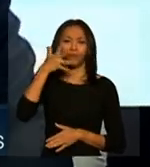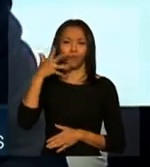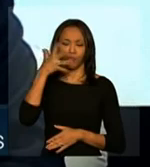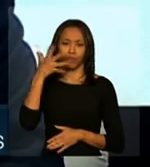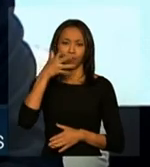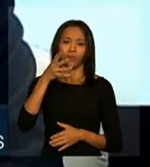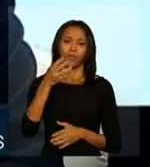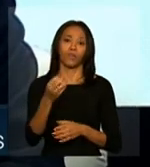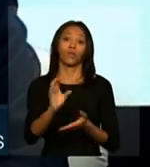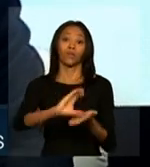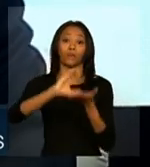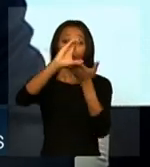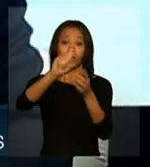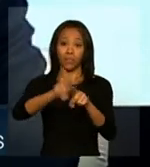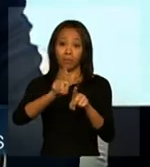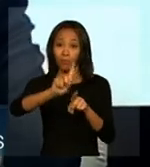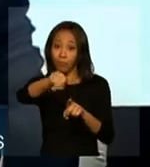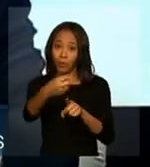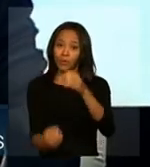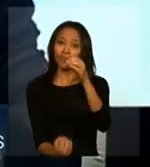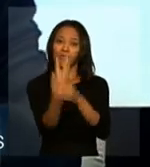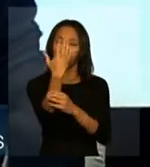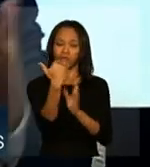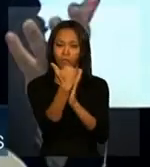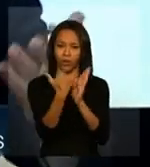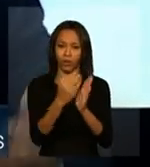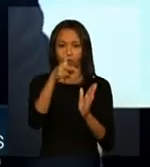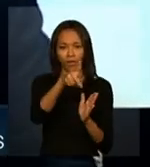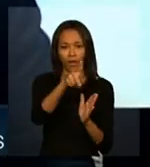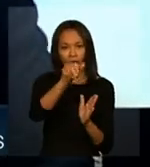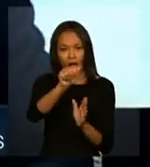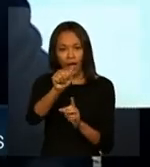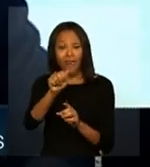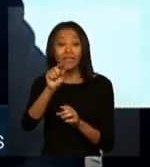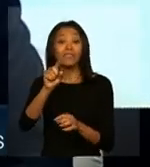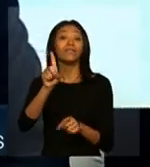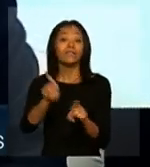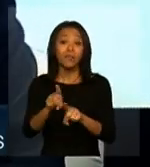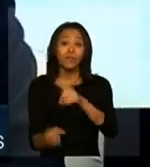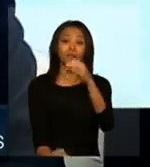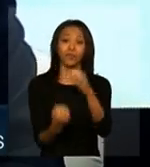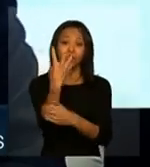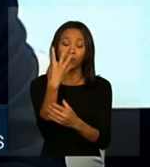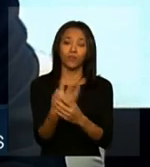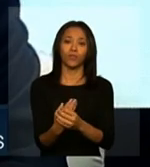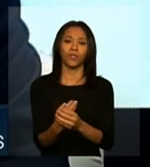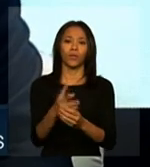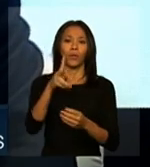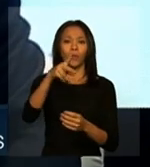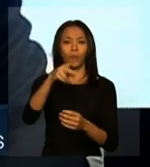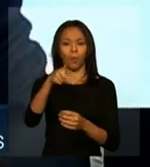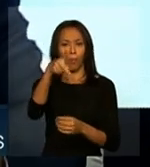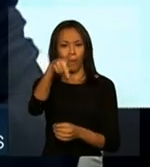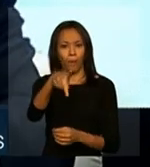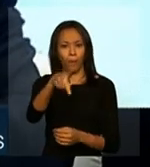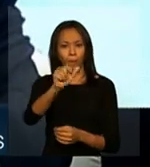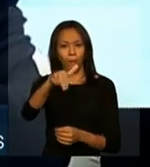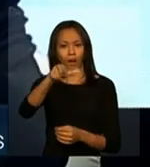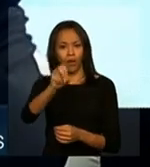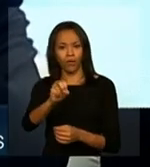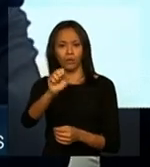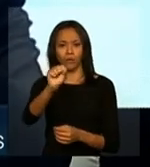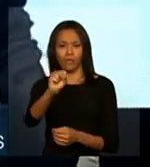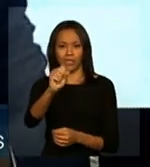do nascimento do PA, nasce o primeiro plano safra da agricultura familiar, já com esse